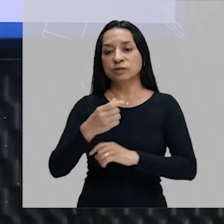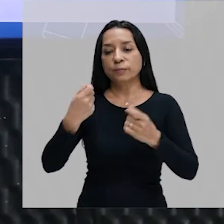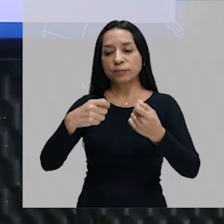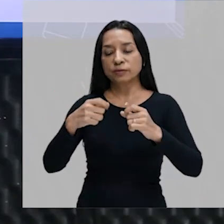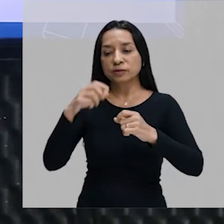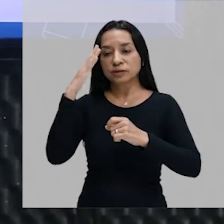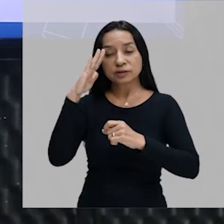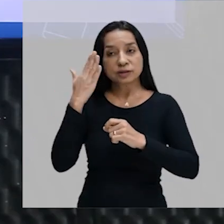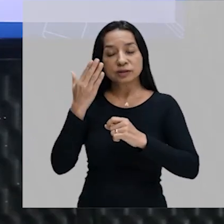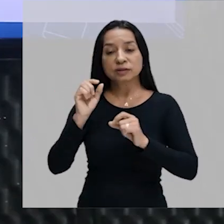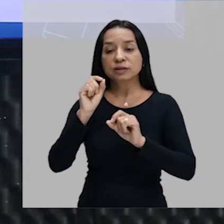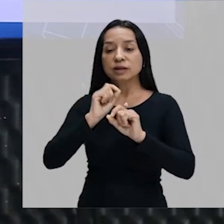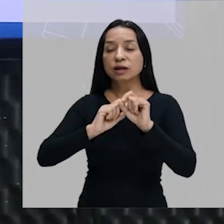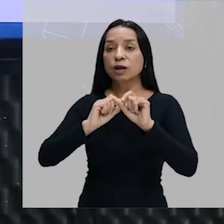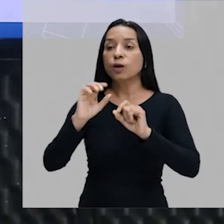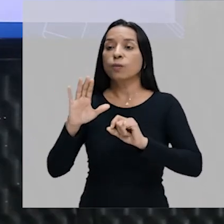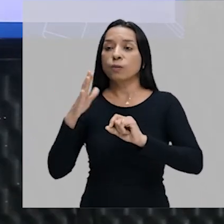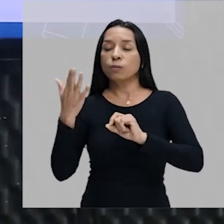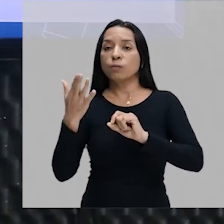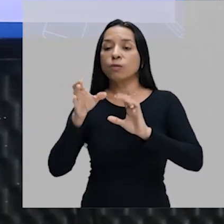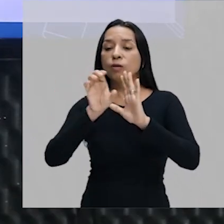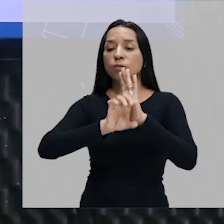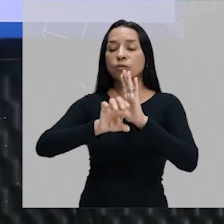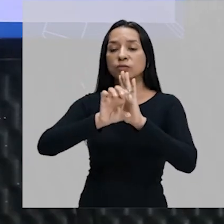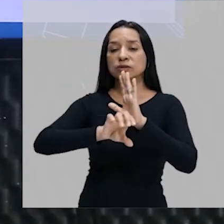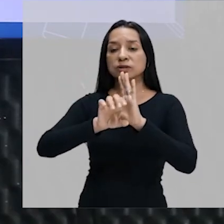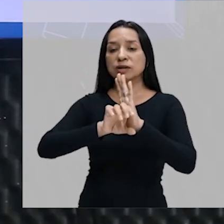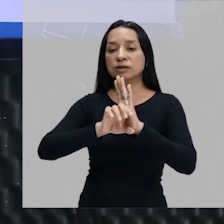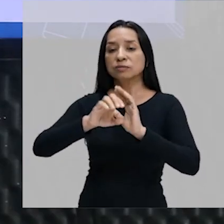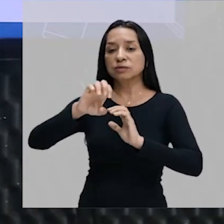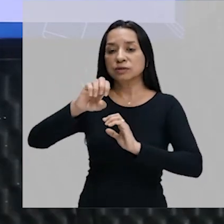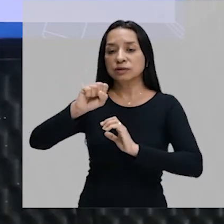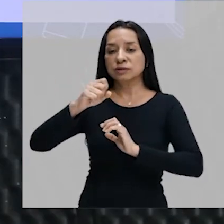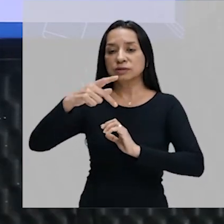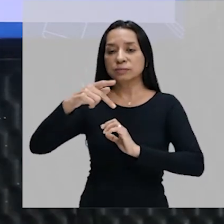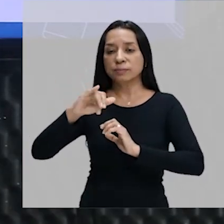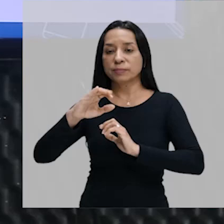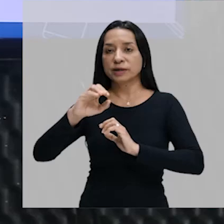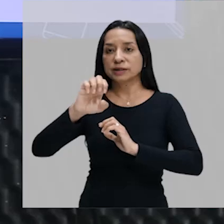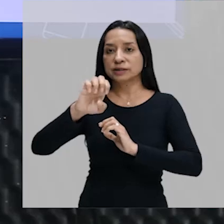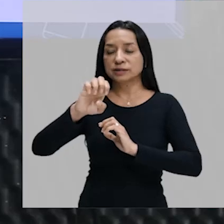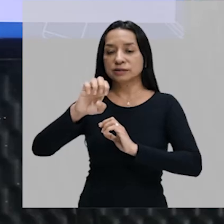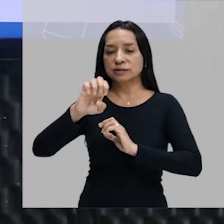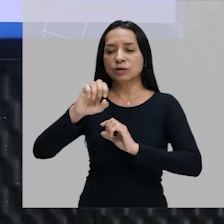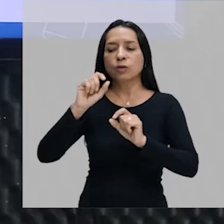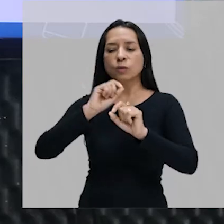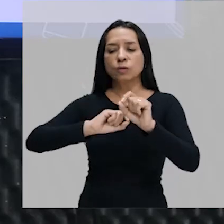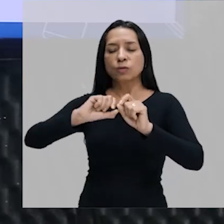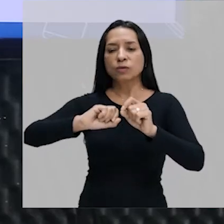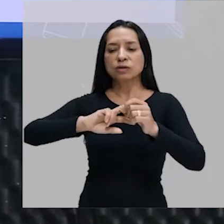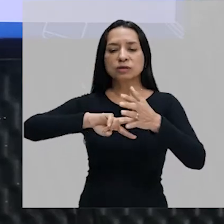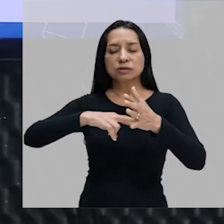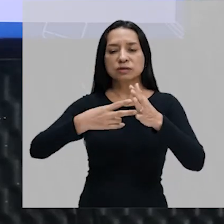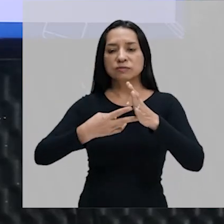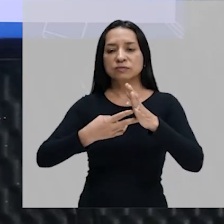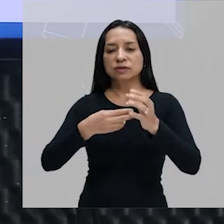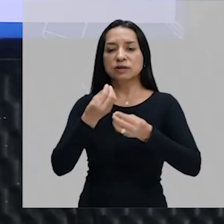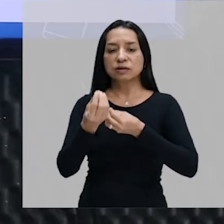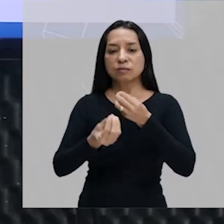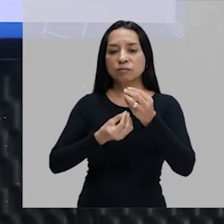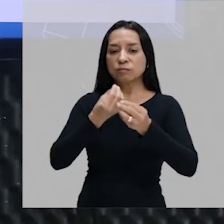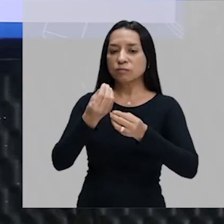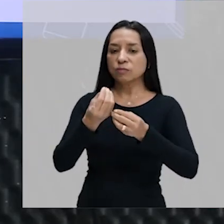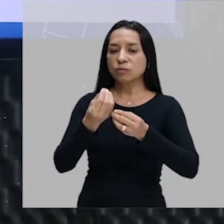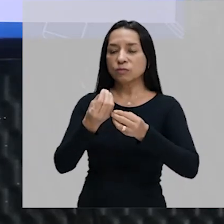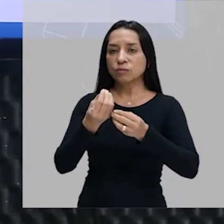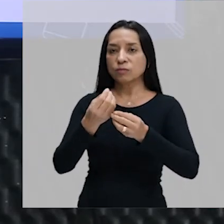entender qual é o conceito de espécie, tá? O que é uma espécie? Outra coisa, como que ocorrem os